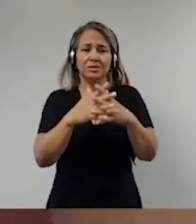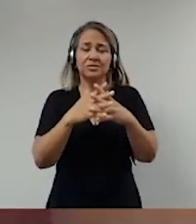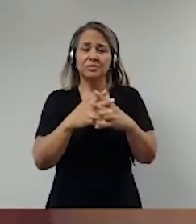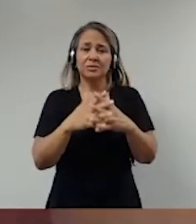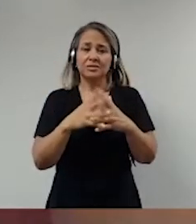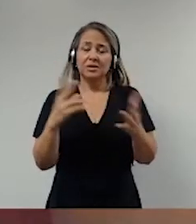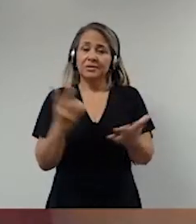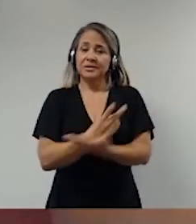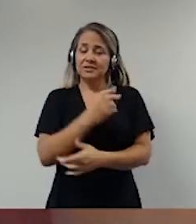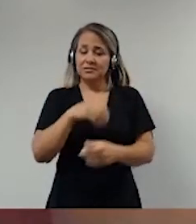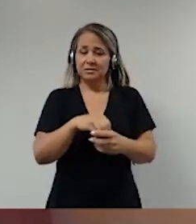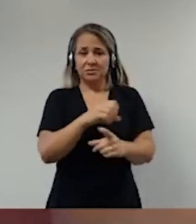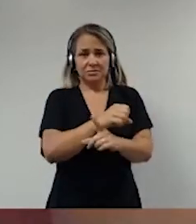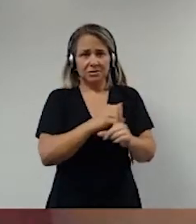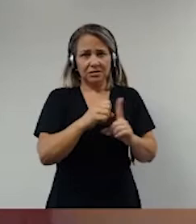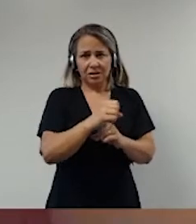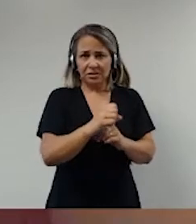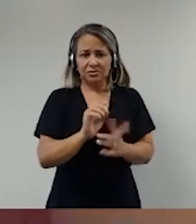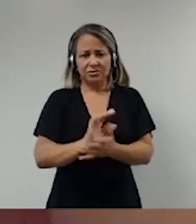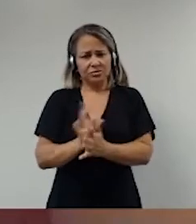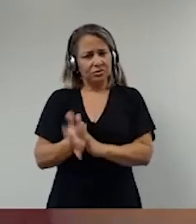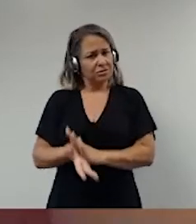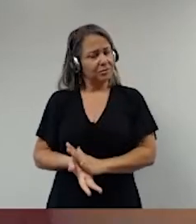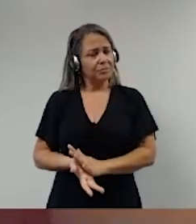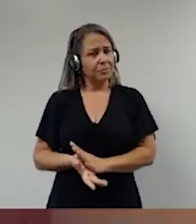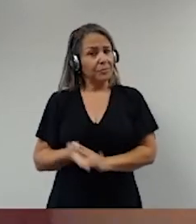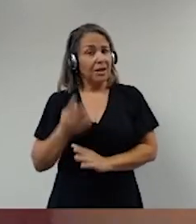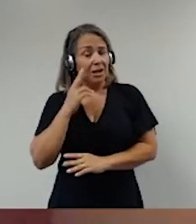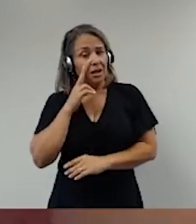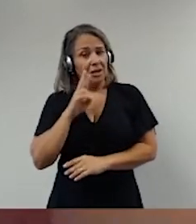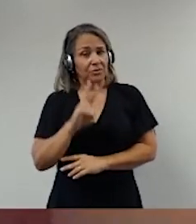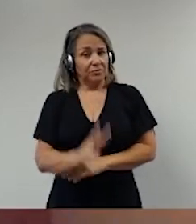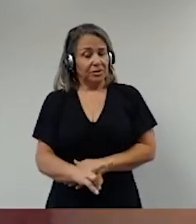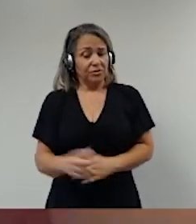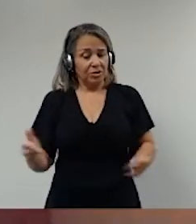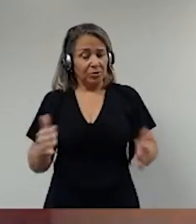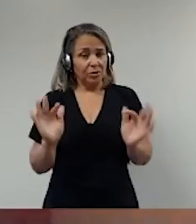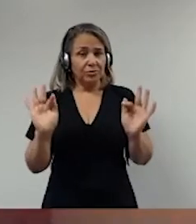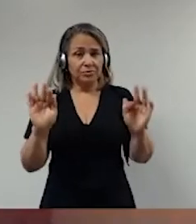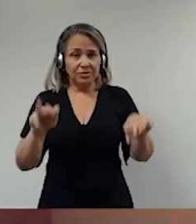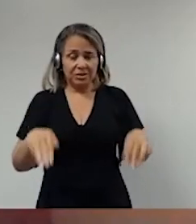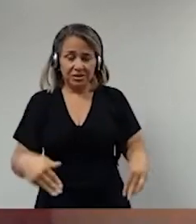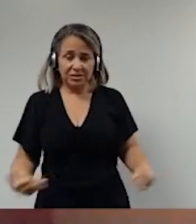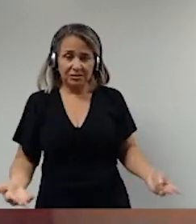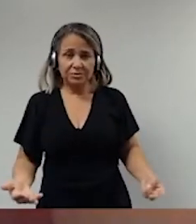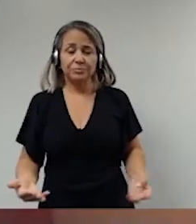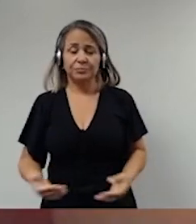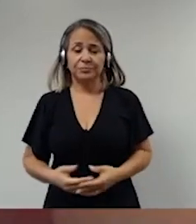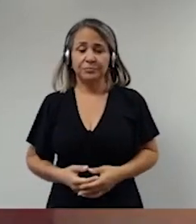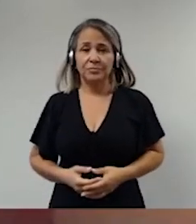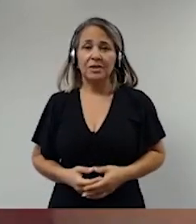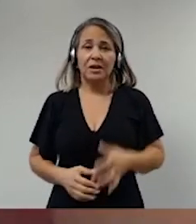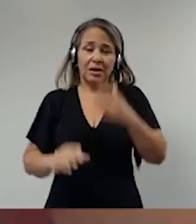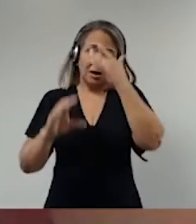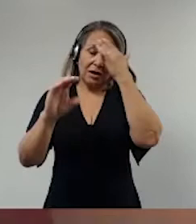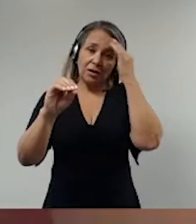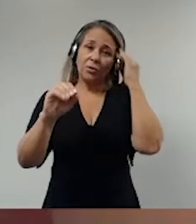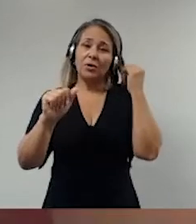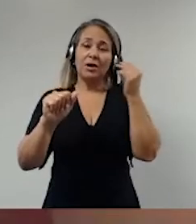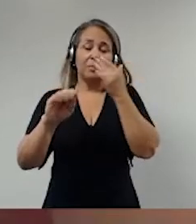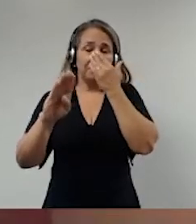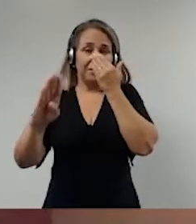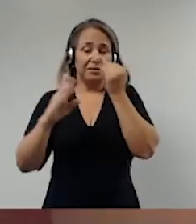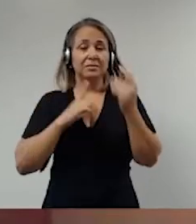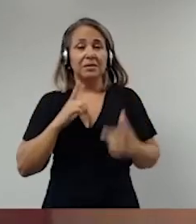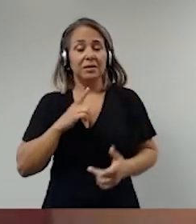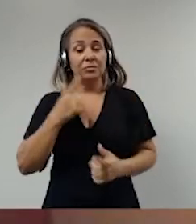destruidora. Então, eu vejo, André, e assim finalizo, que a OAB ela tem um